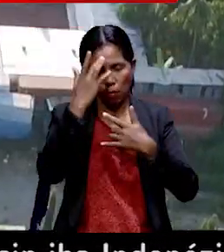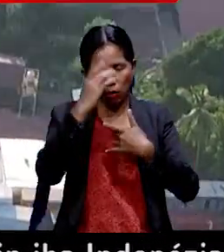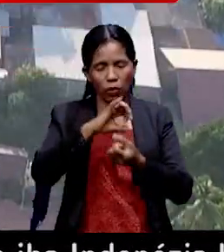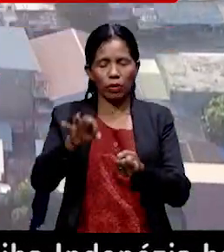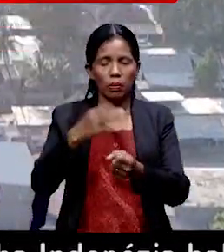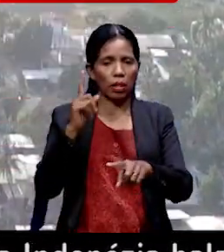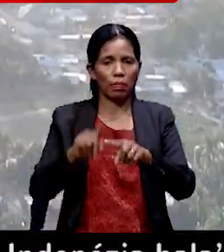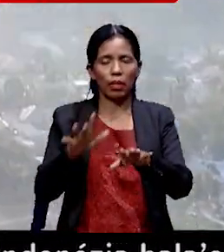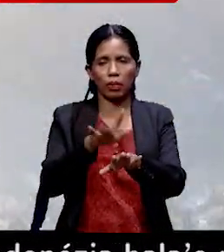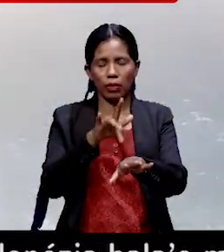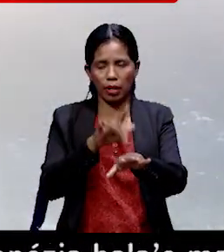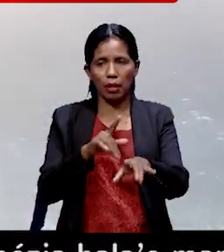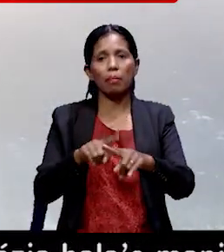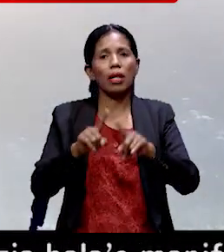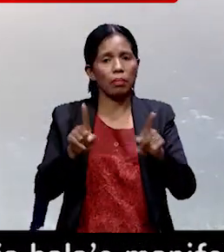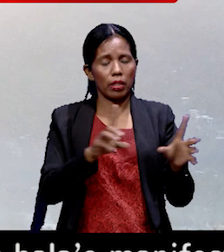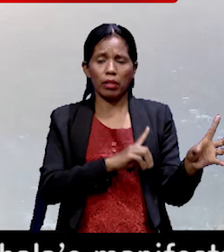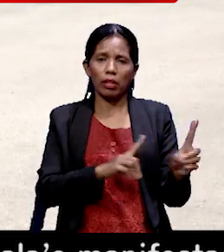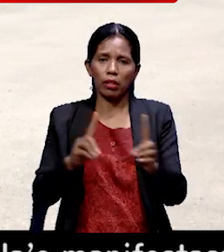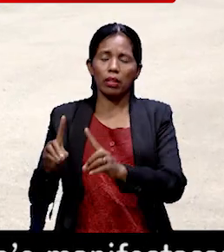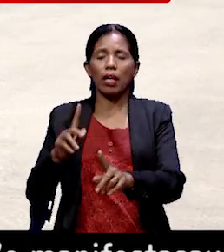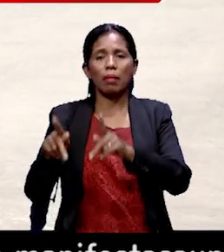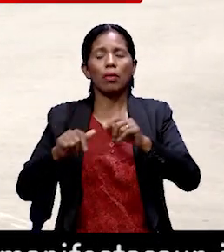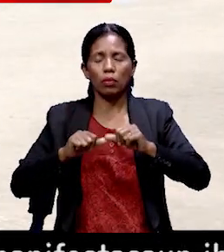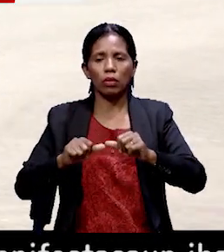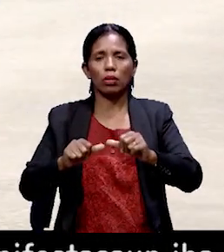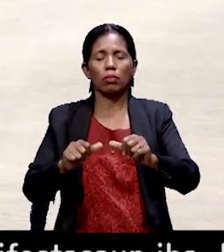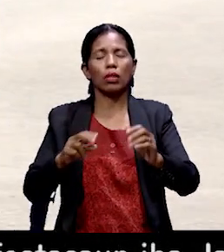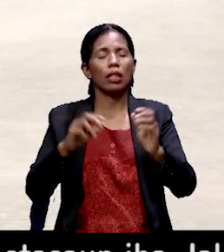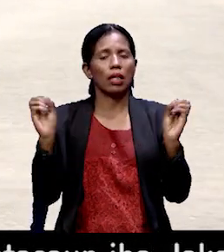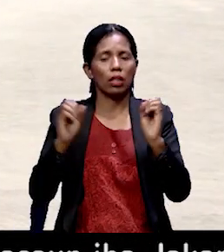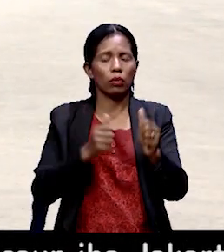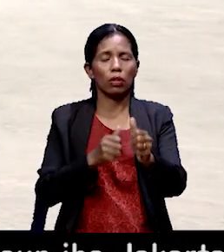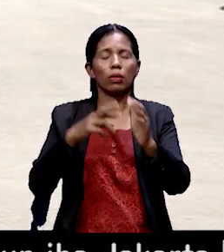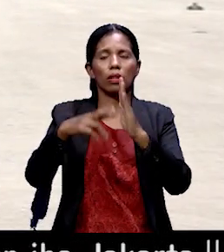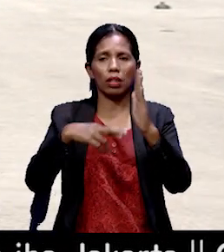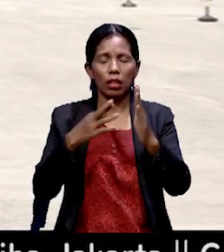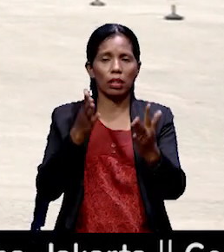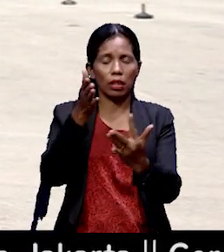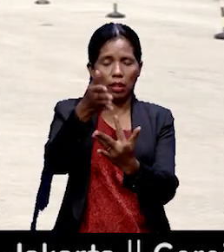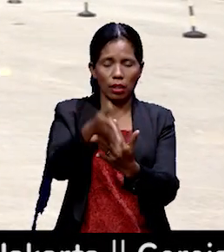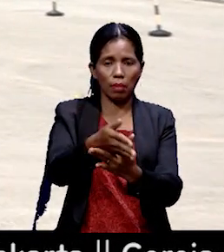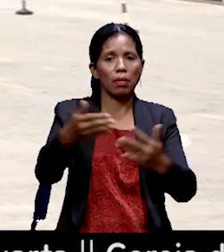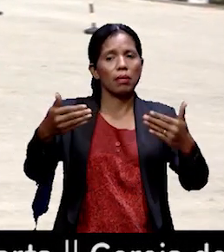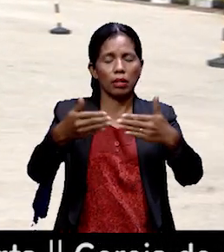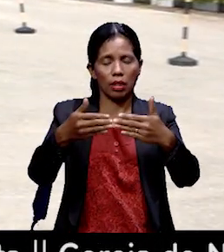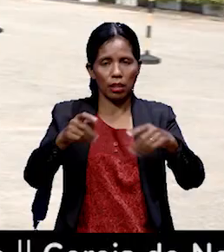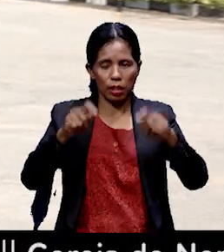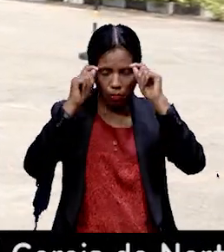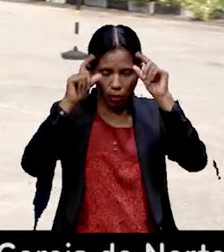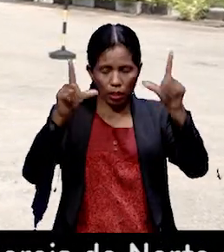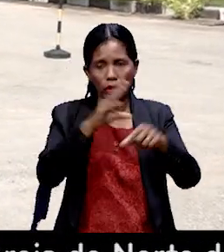implementação e terreno, Cidadão Sira continua contra regra prevenção Liliu-Hakatliu Fronteira Terrestre, entre Timor-Leste dan Indonesia.